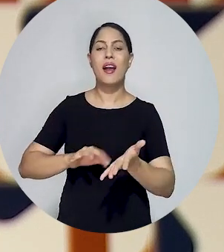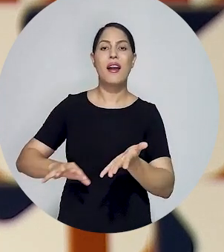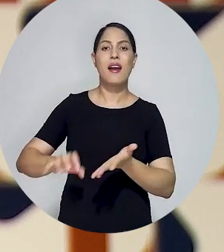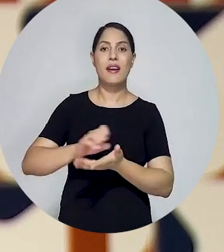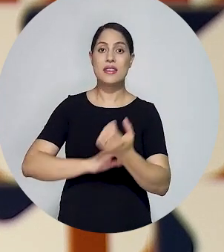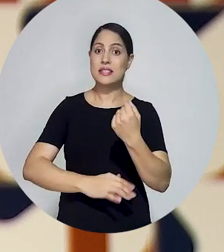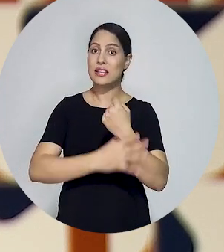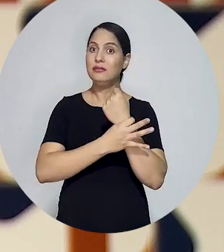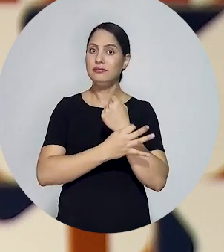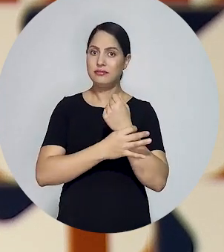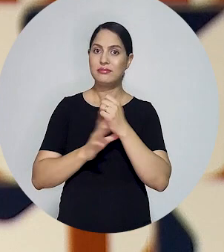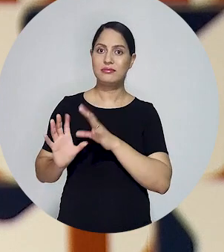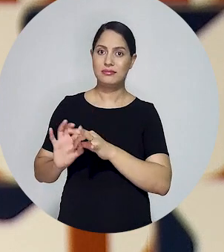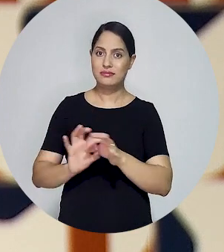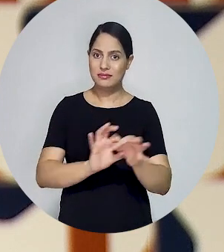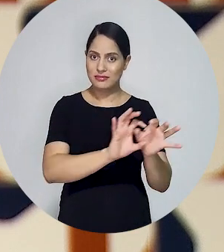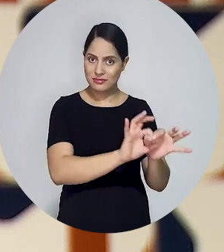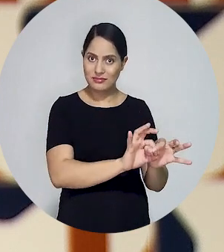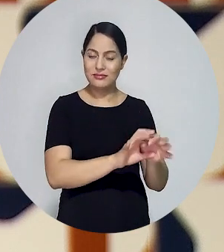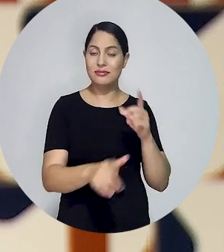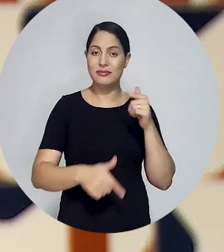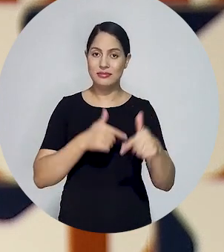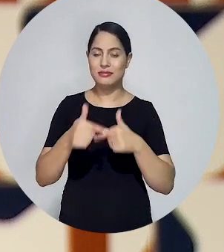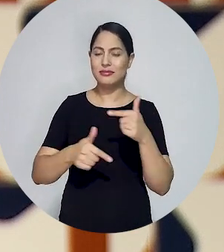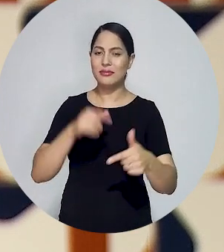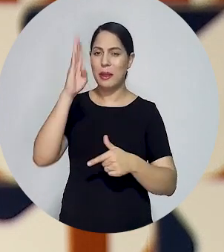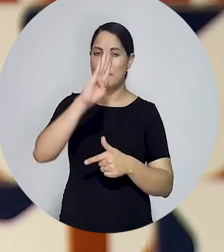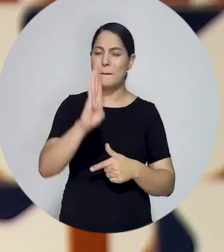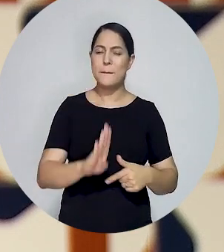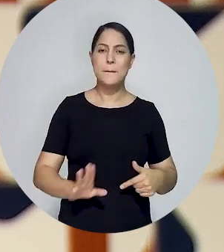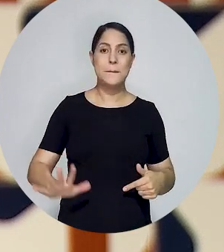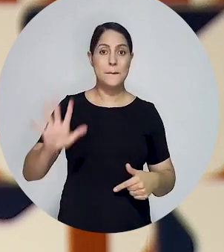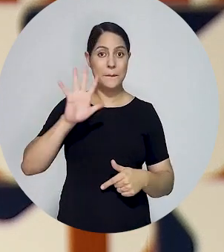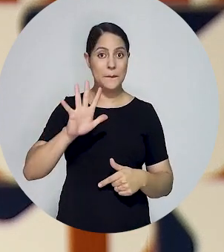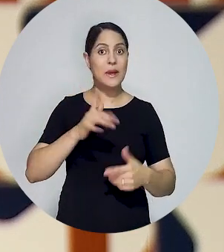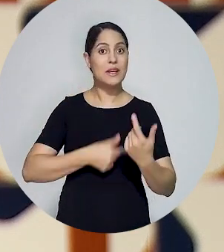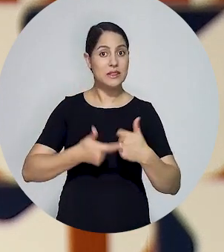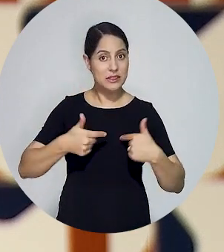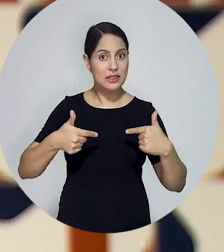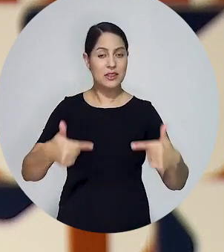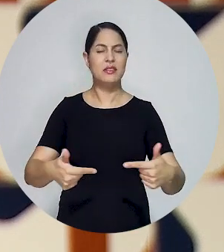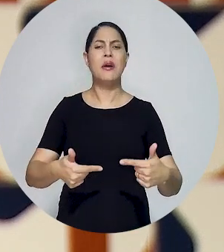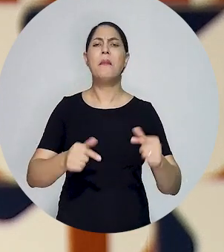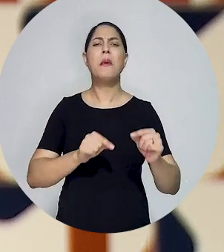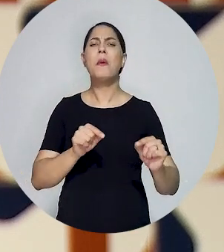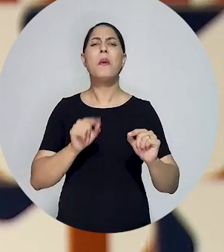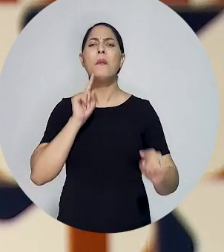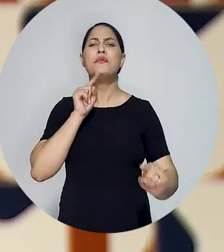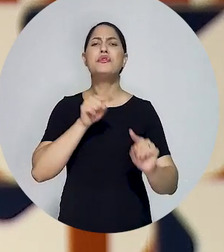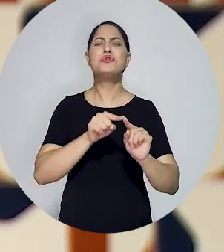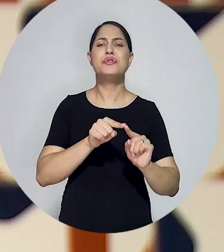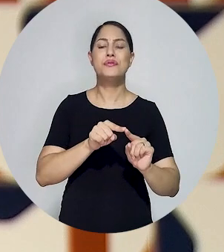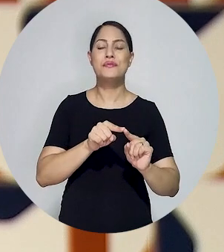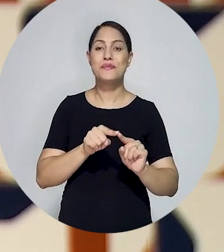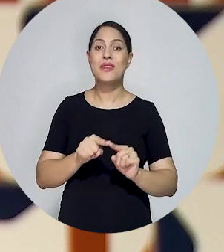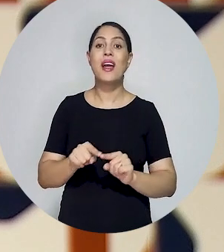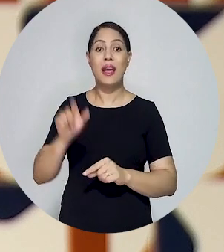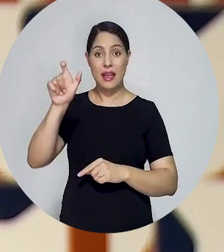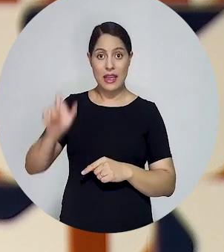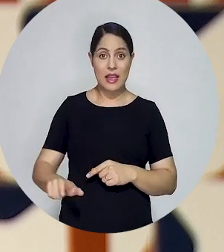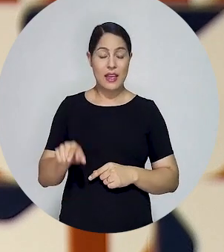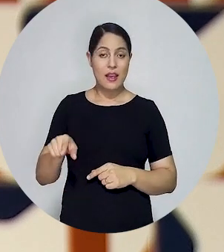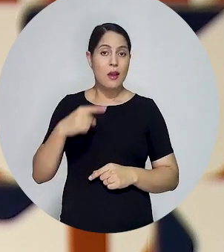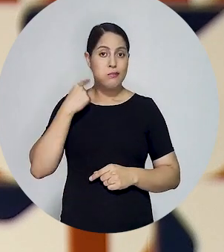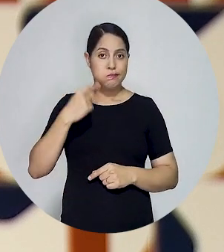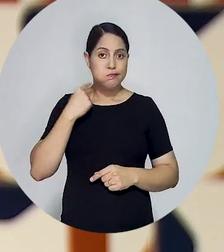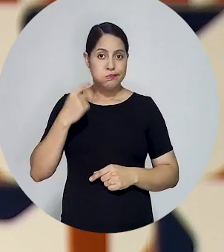banco de laudos de segurança do trabalho a ser implantado nacionalmente. O convênio tem a finalidade de ajudar não